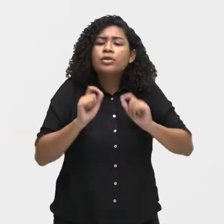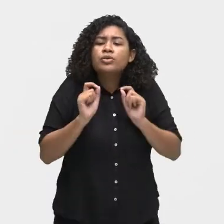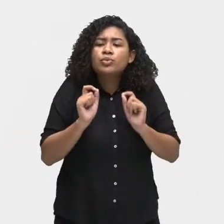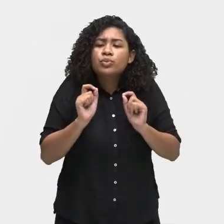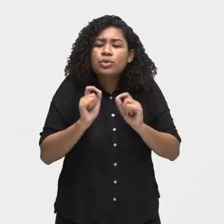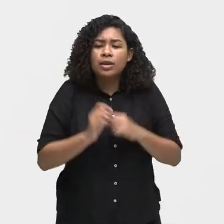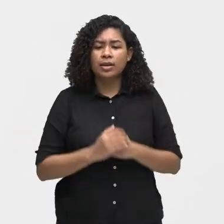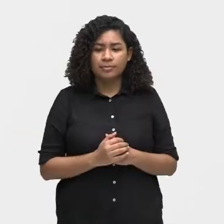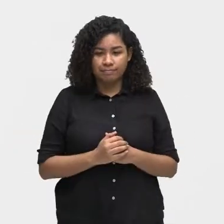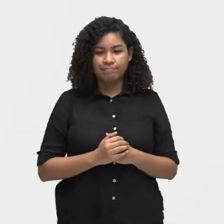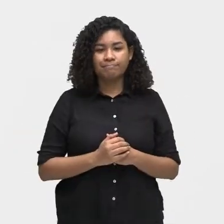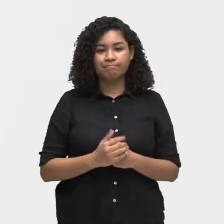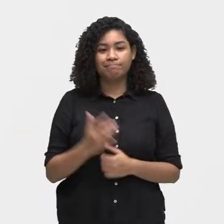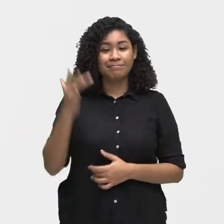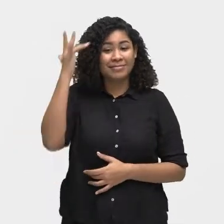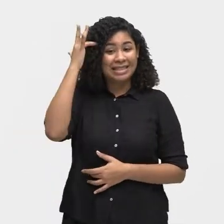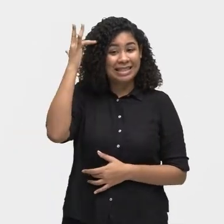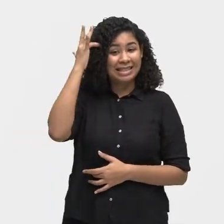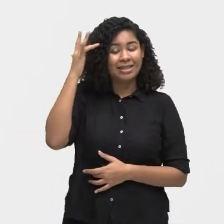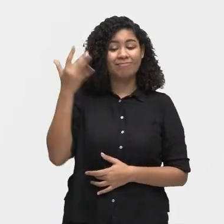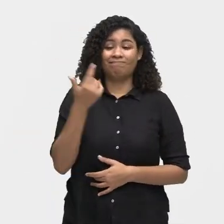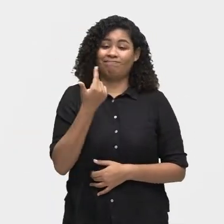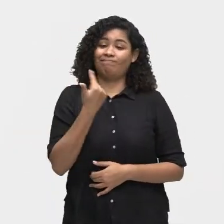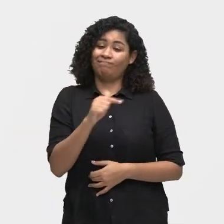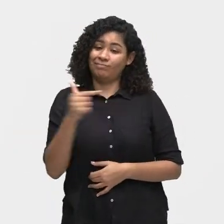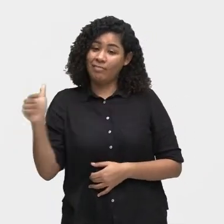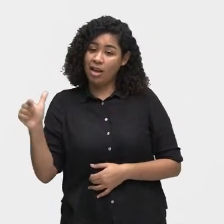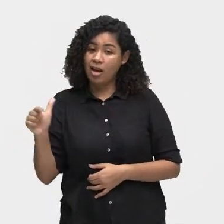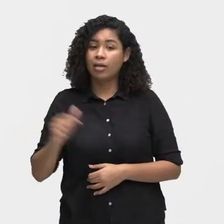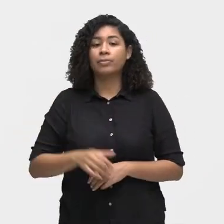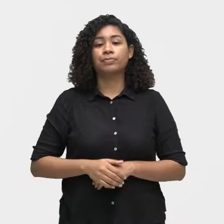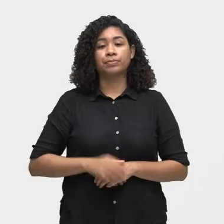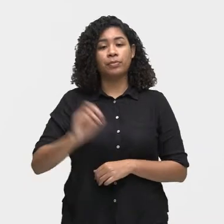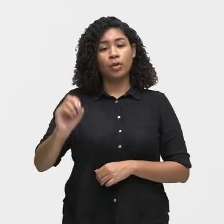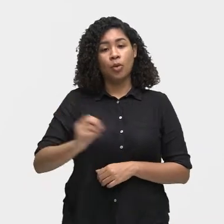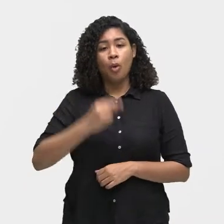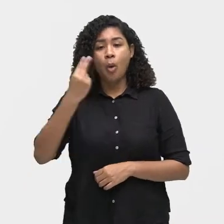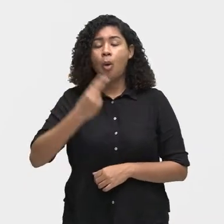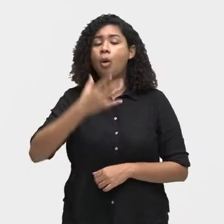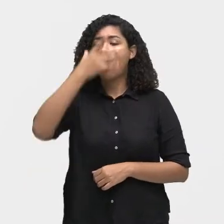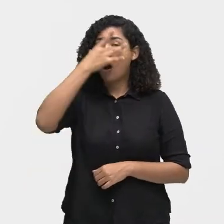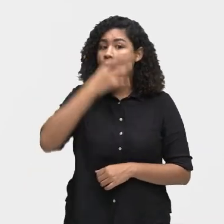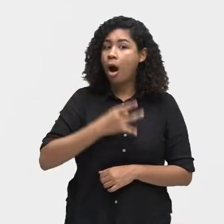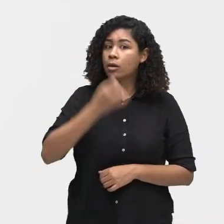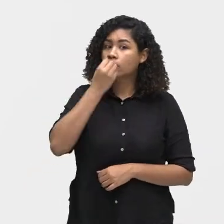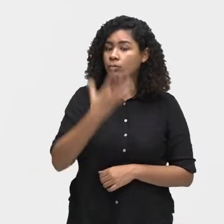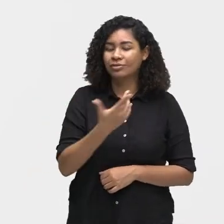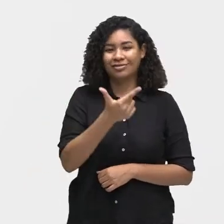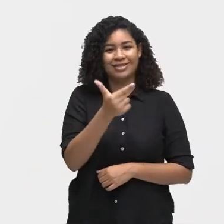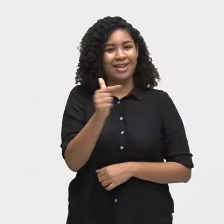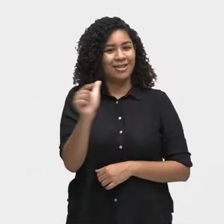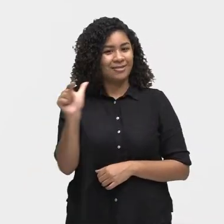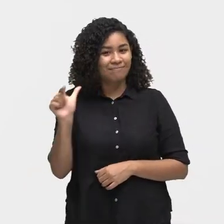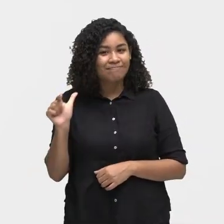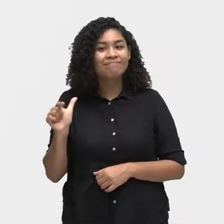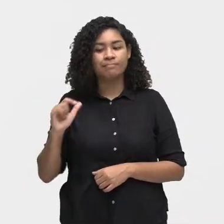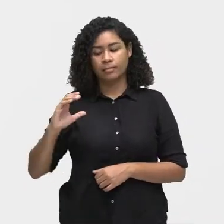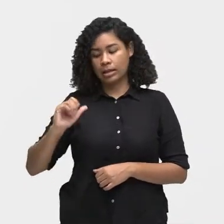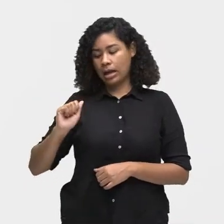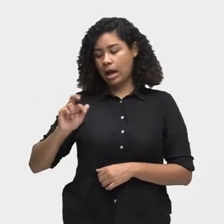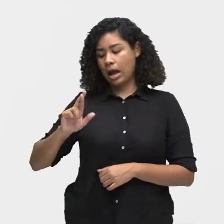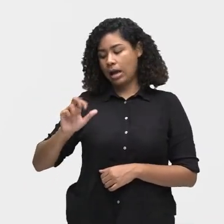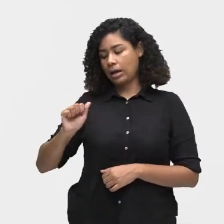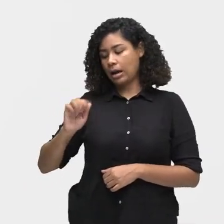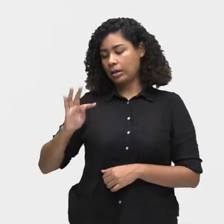Por imaturidade, mas também pode ser causado por falta de caráter, né? Às vezes a pessoa é realmente meio